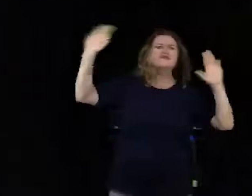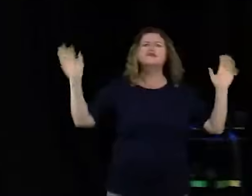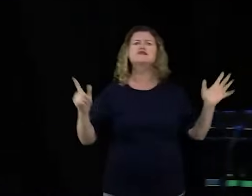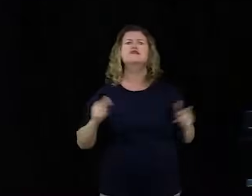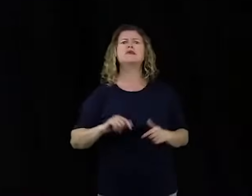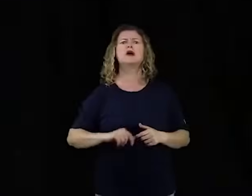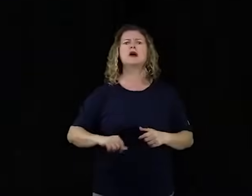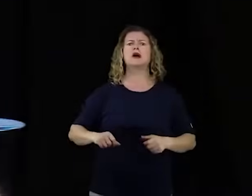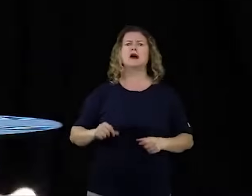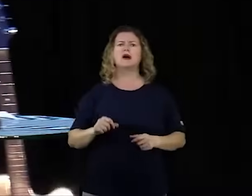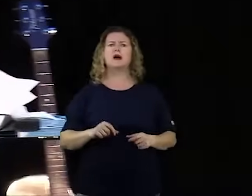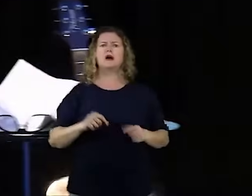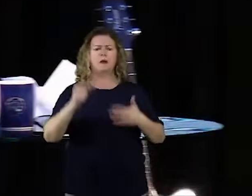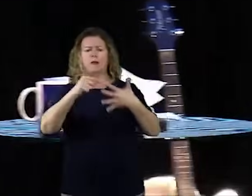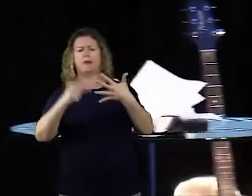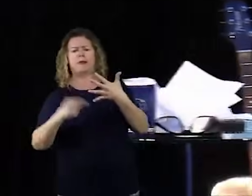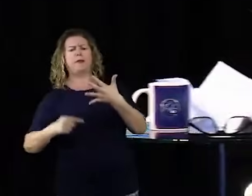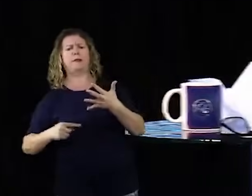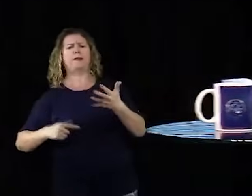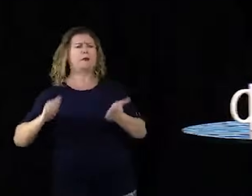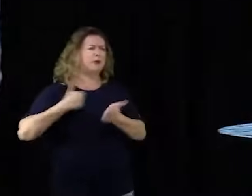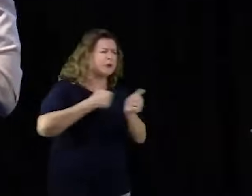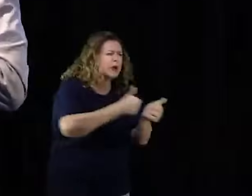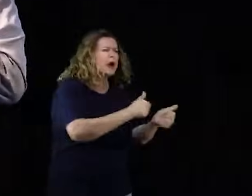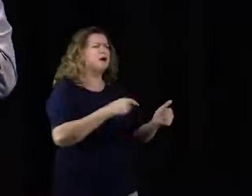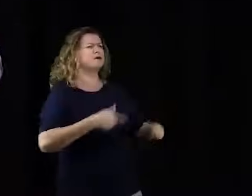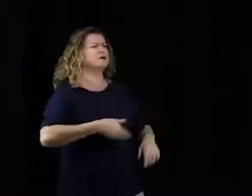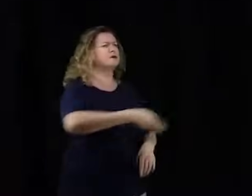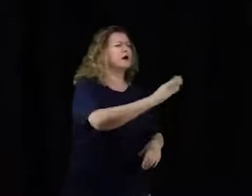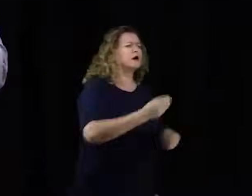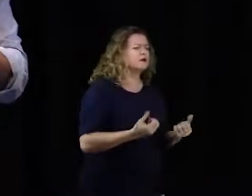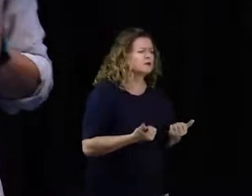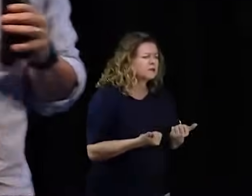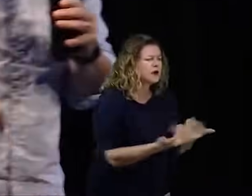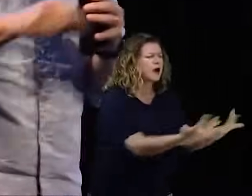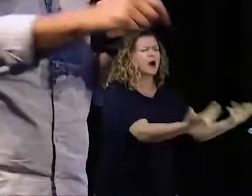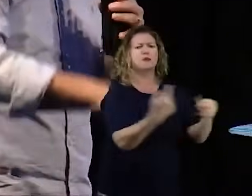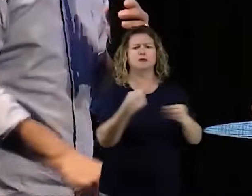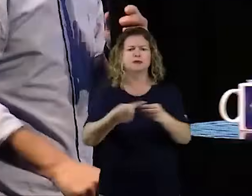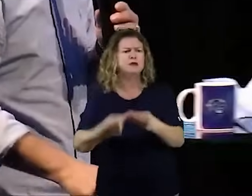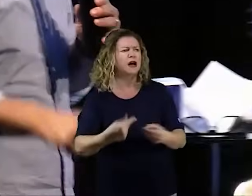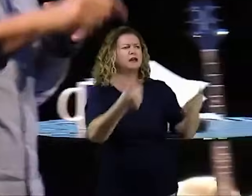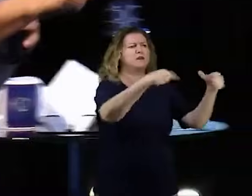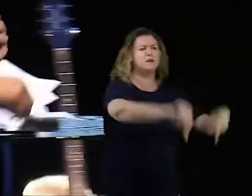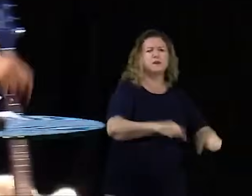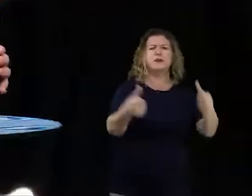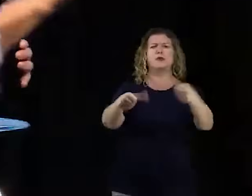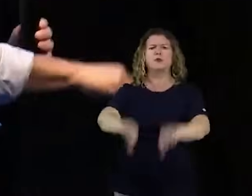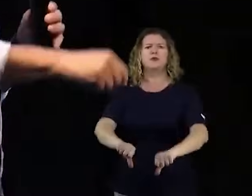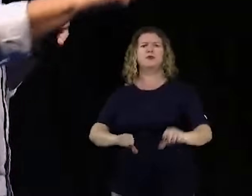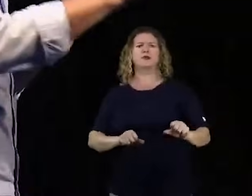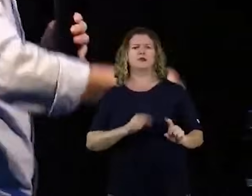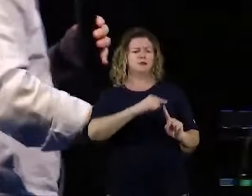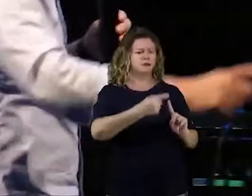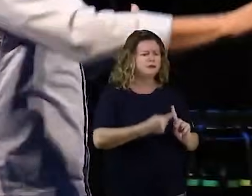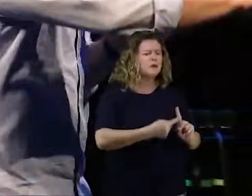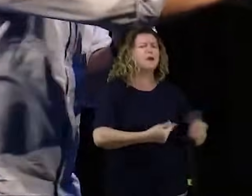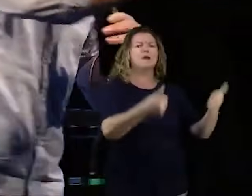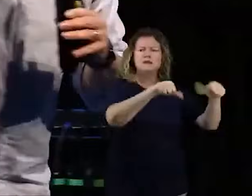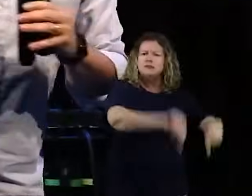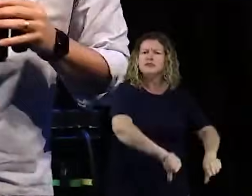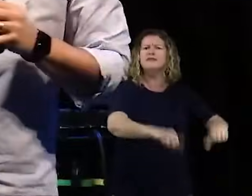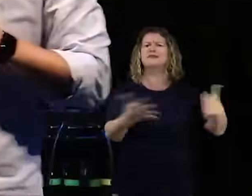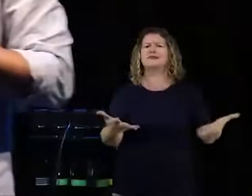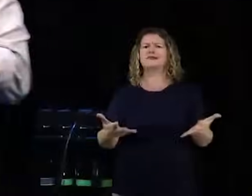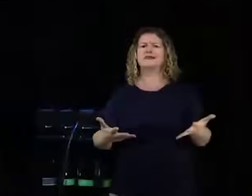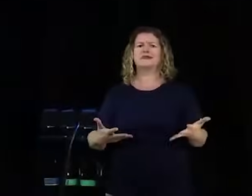entrares maldito serás ao saíres maldito serás no campo maldito serás na cidade maldito o fruto do teu ventre maldito o fruto das tuas crias não